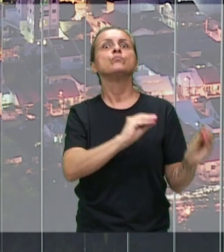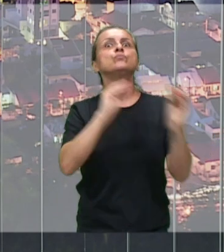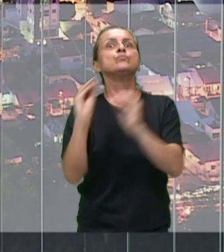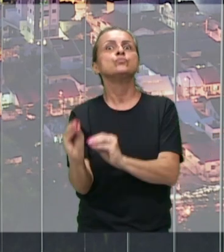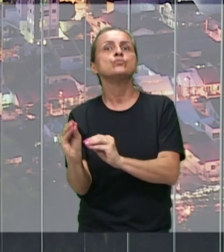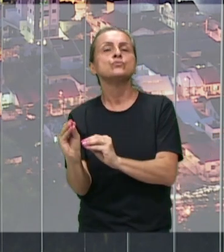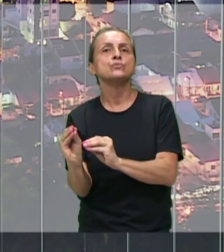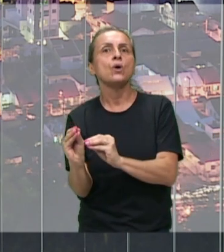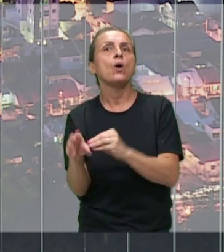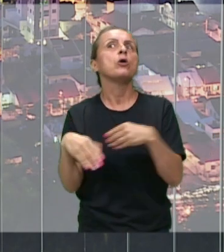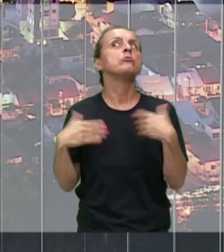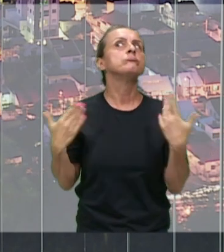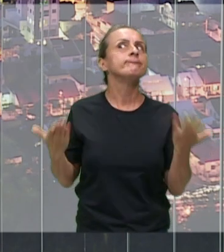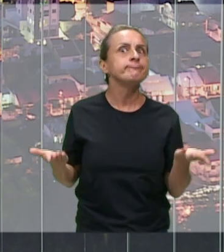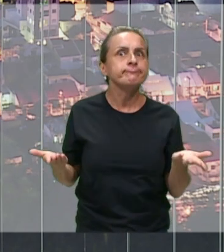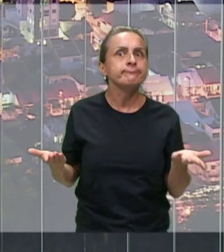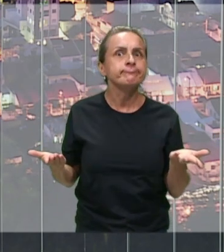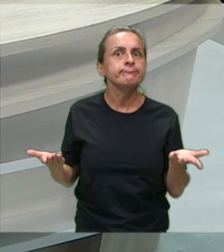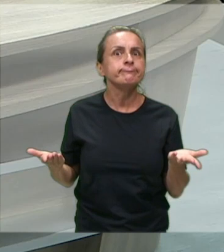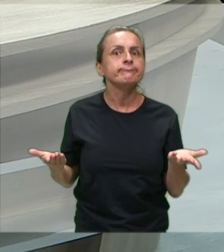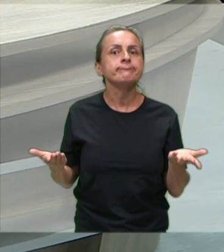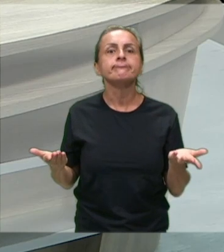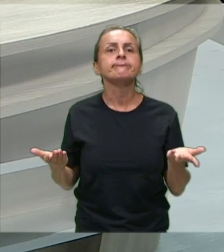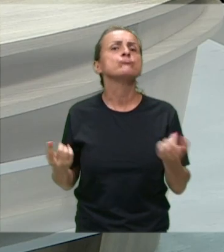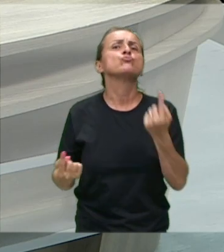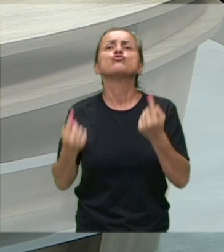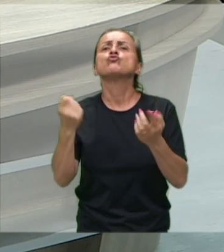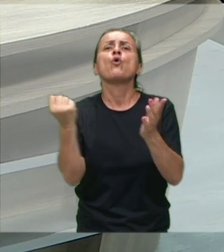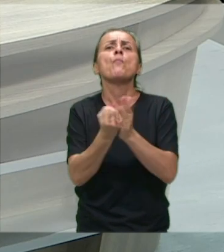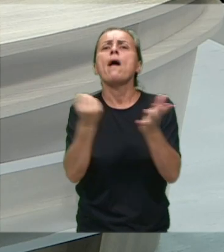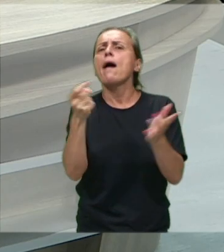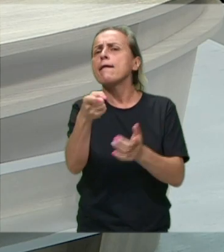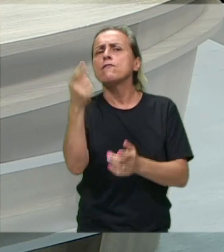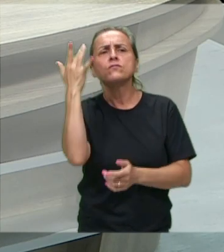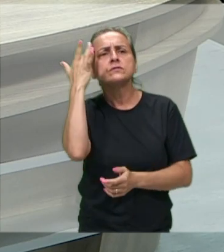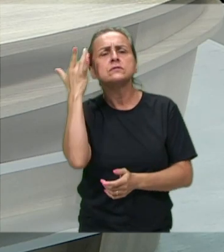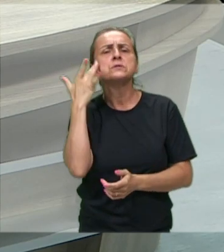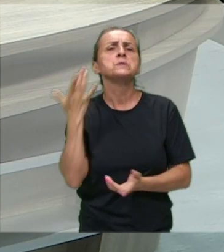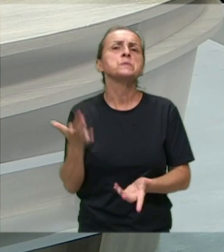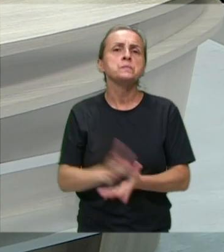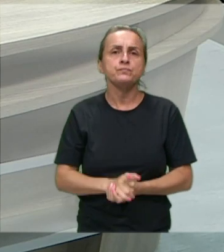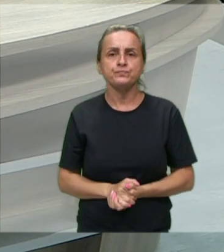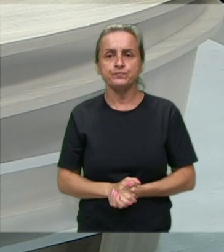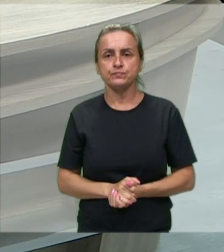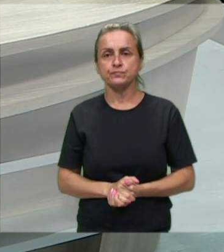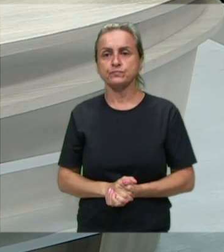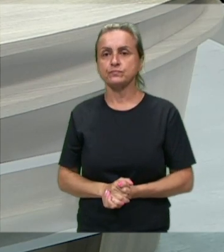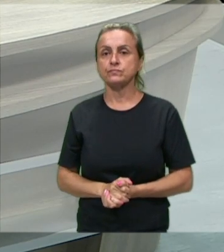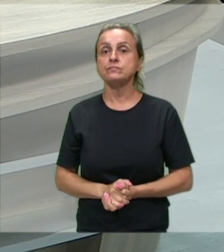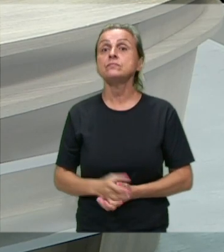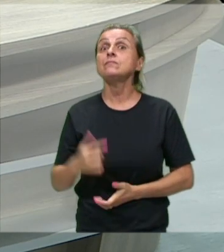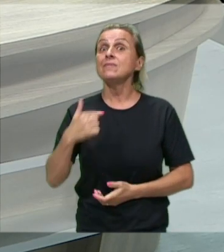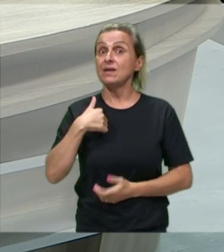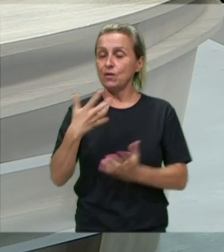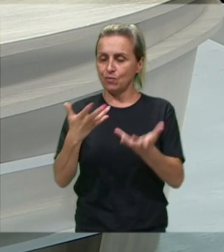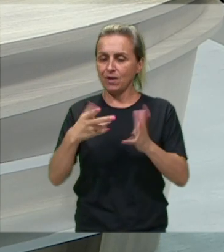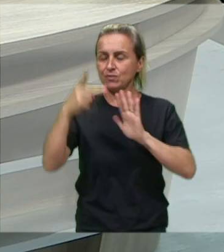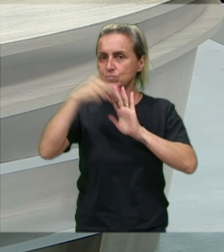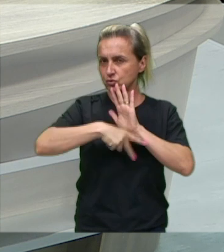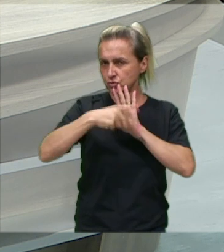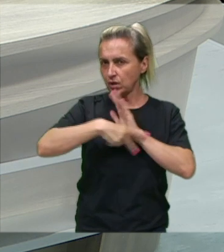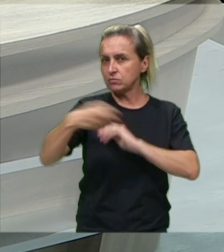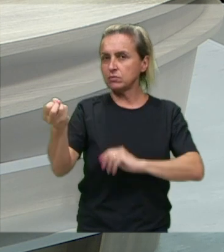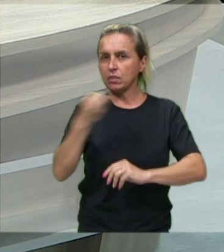pretende implementar que marca? Eu vim num projeto mais de renovação, né, de atualização. Nós